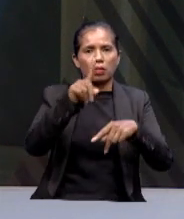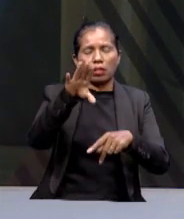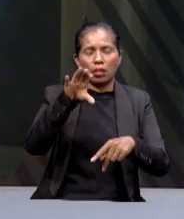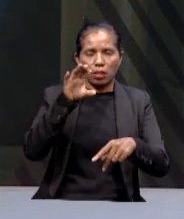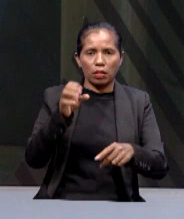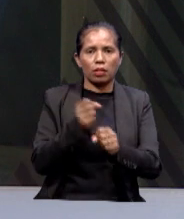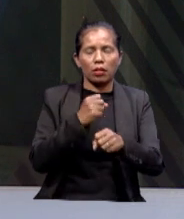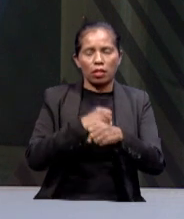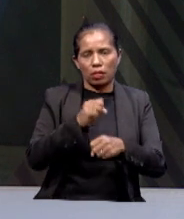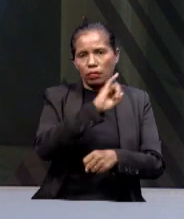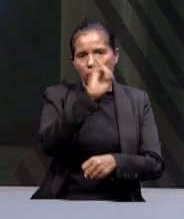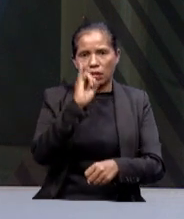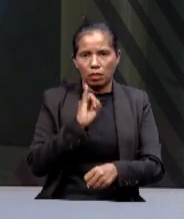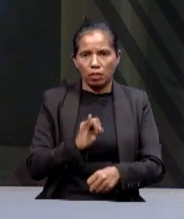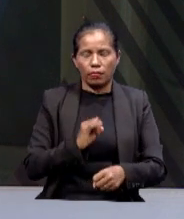di halo investigação.